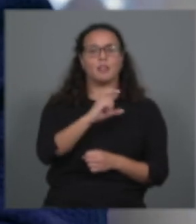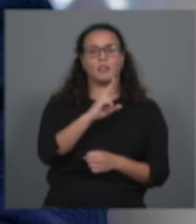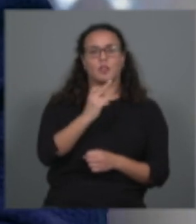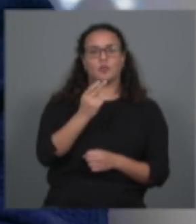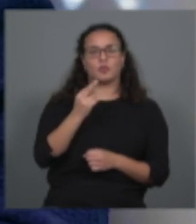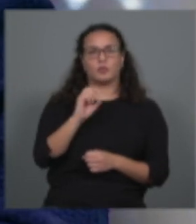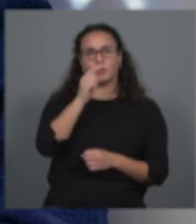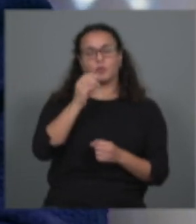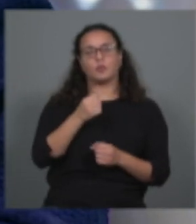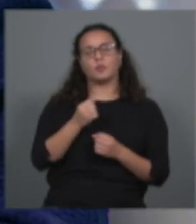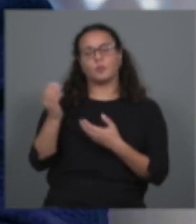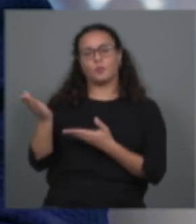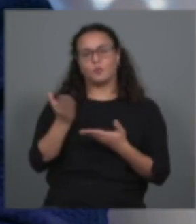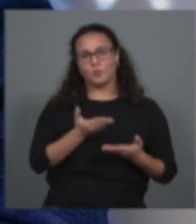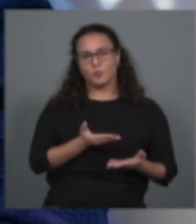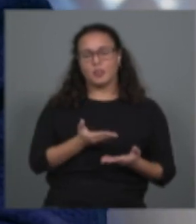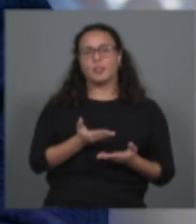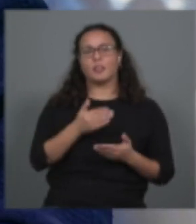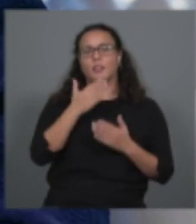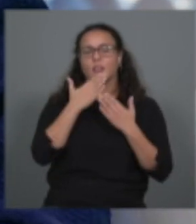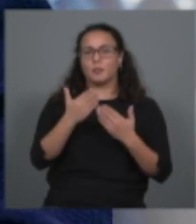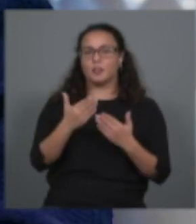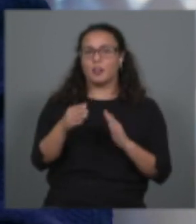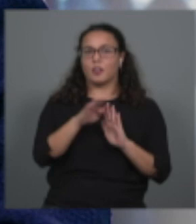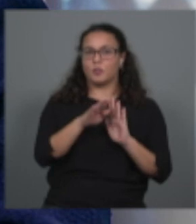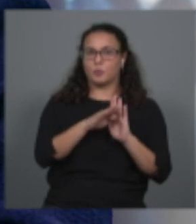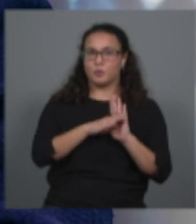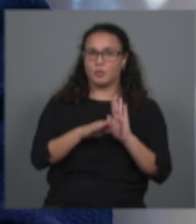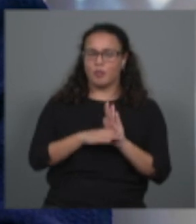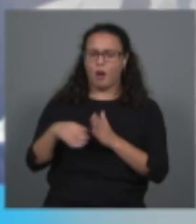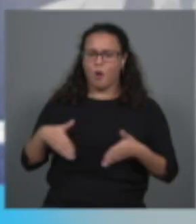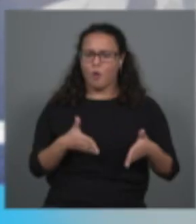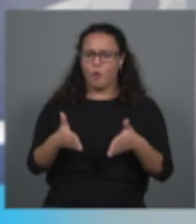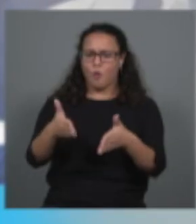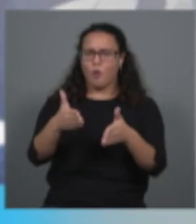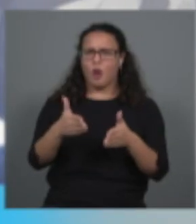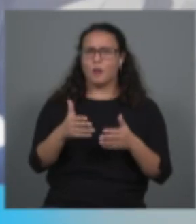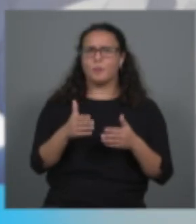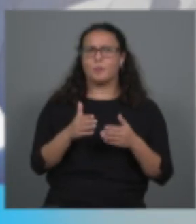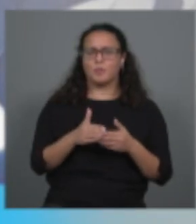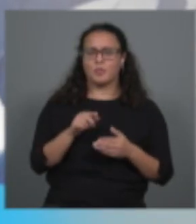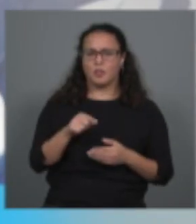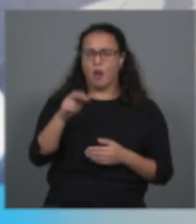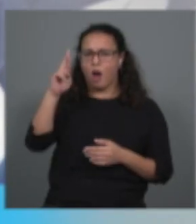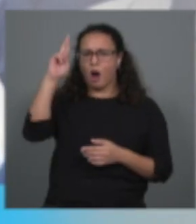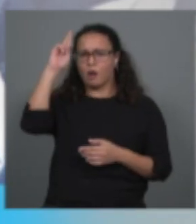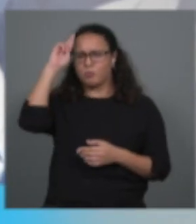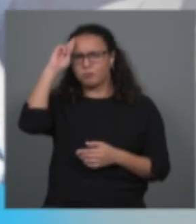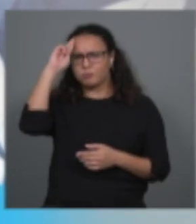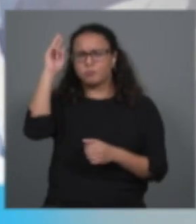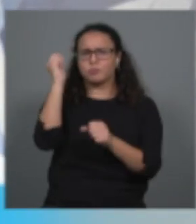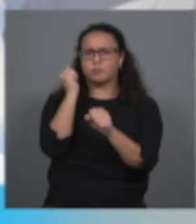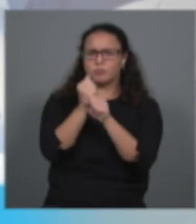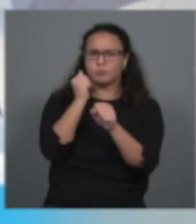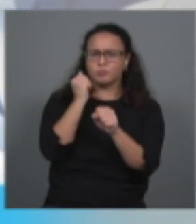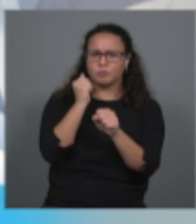programa Eclésia. É um grande caminho este daqueles que se esforçam e trabalham pelo